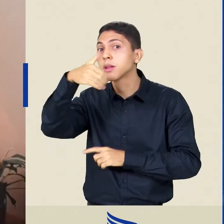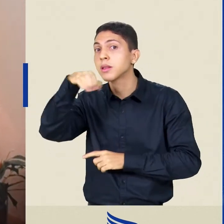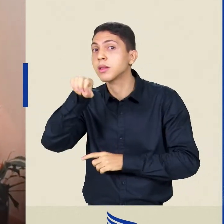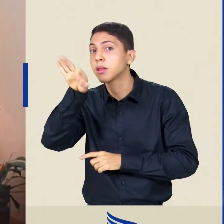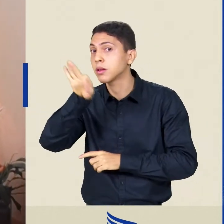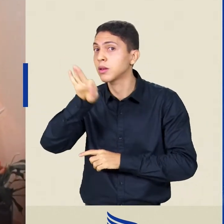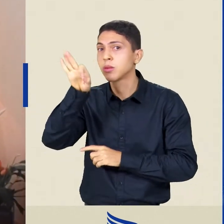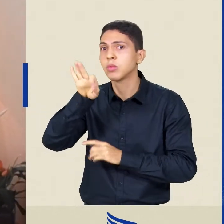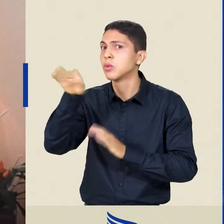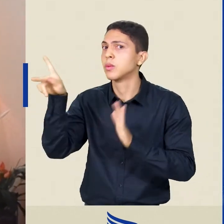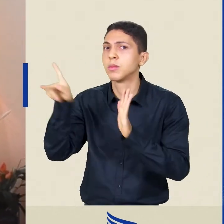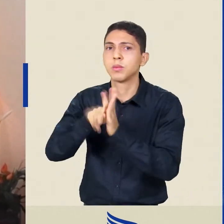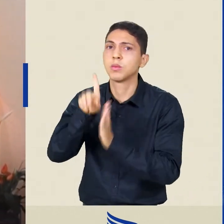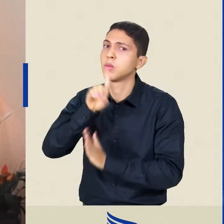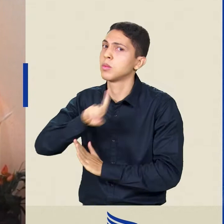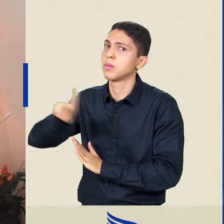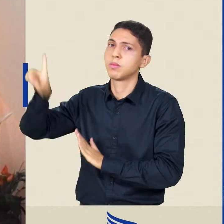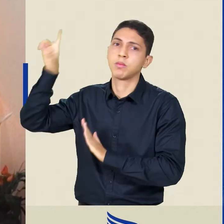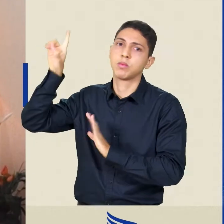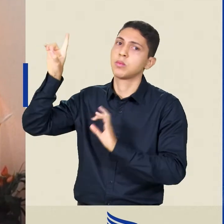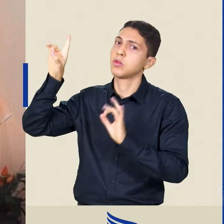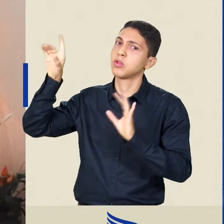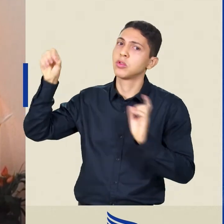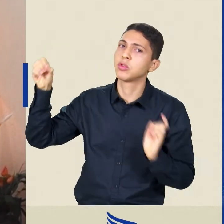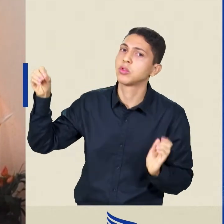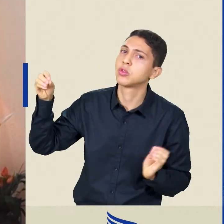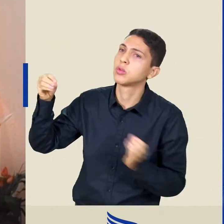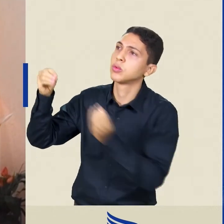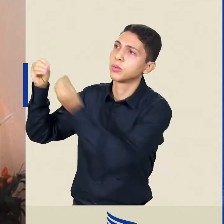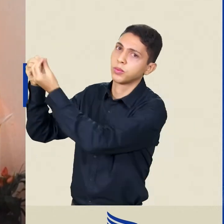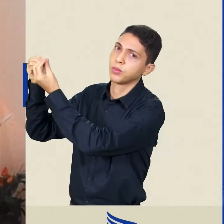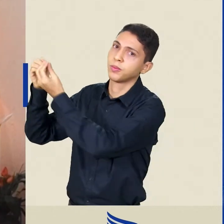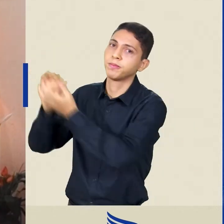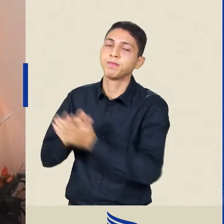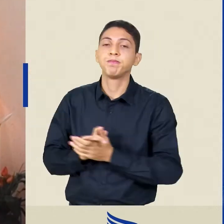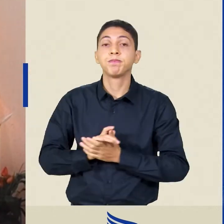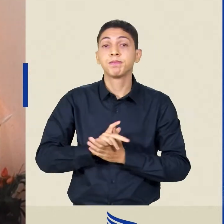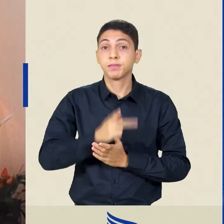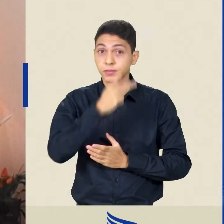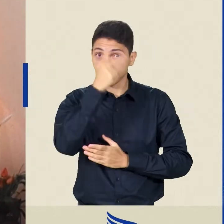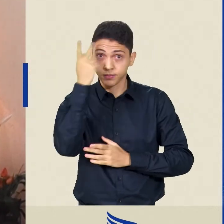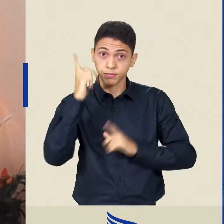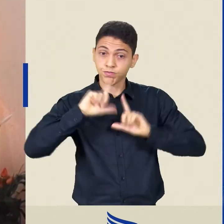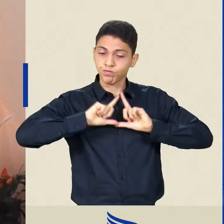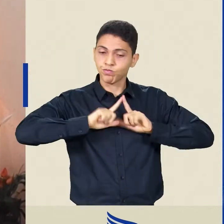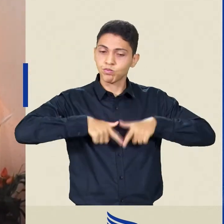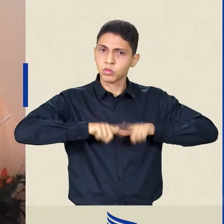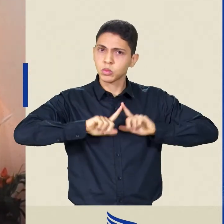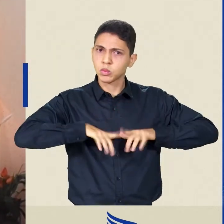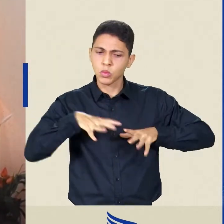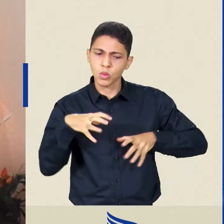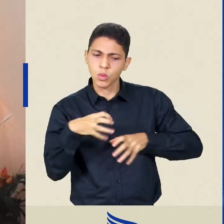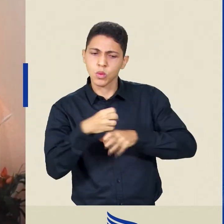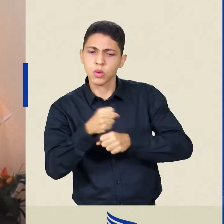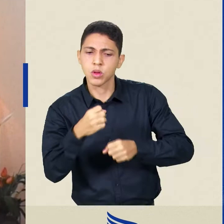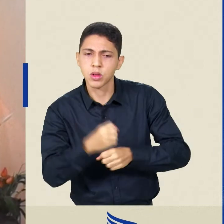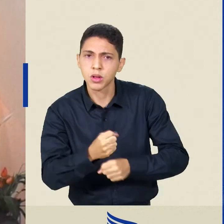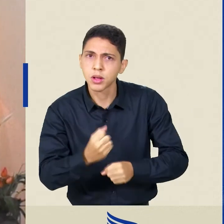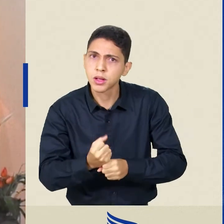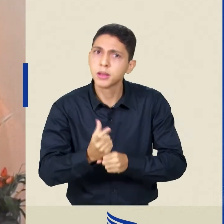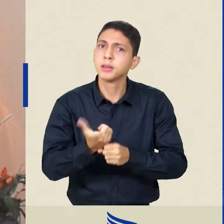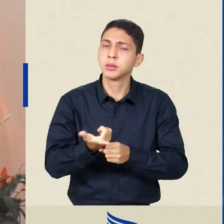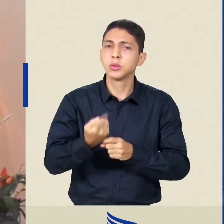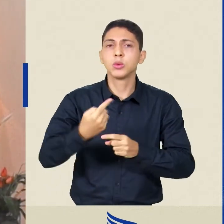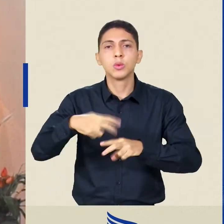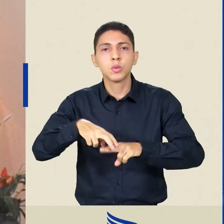mexo, apenas devolvo. Os israelitas calculavam o dízimo sobre a renda que obtinham da produção agrícola